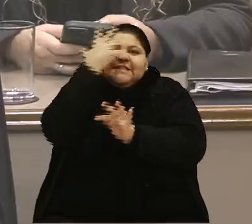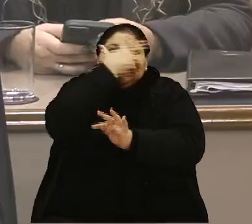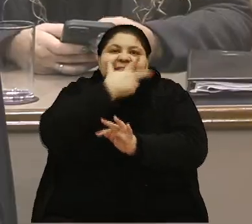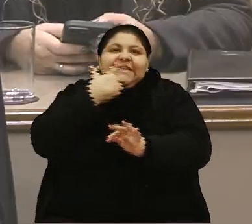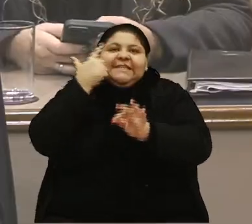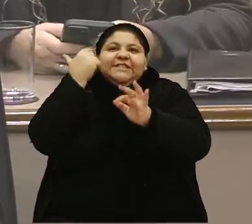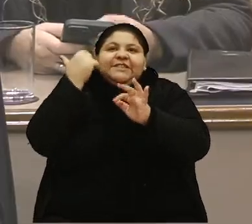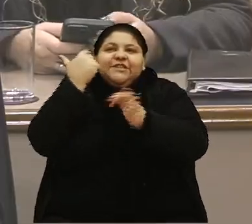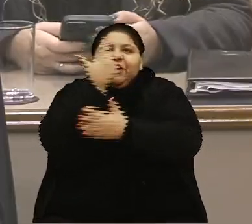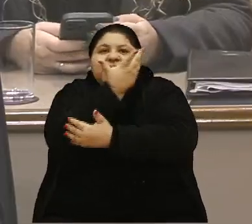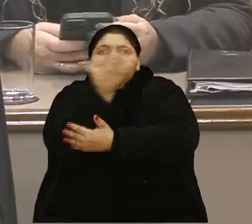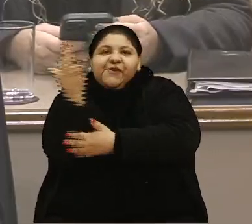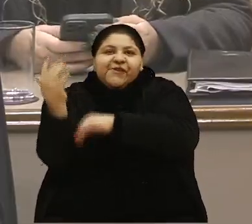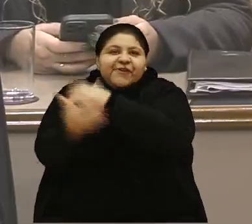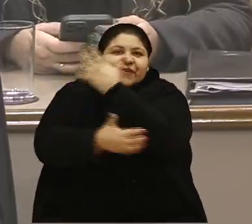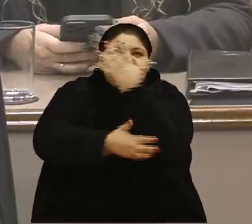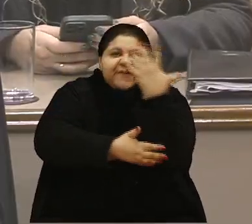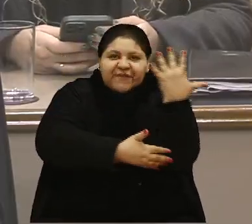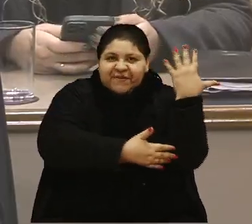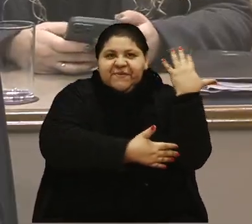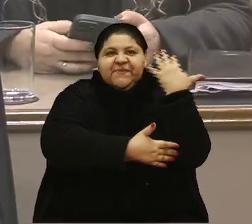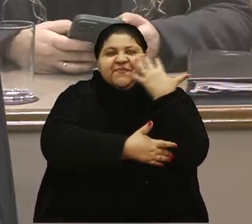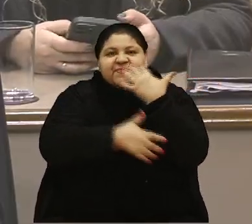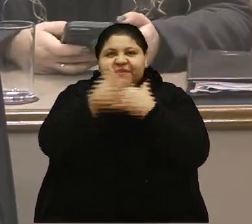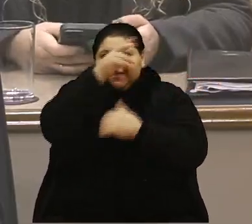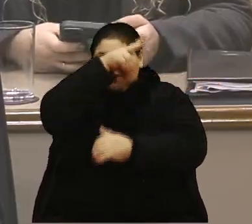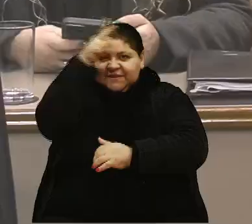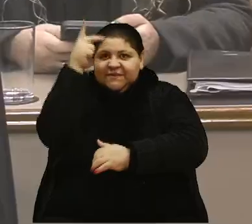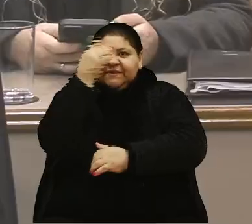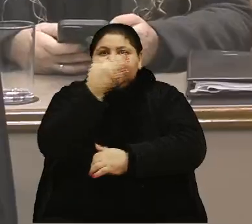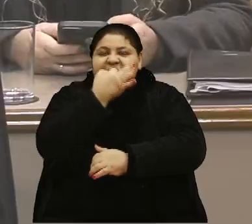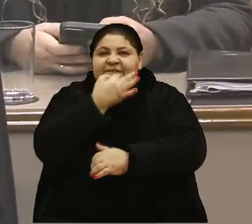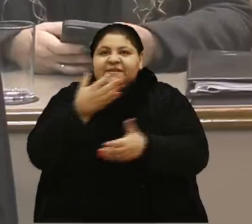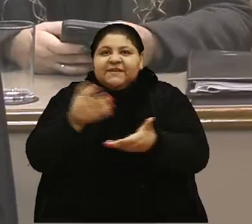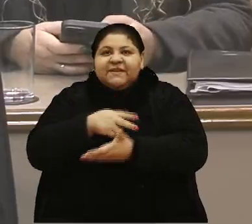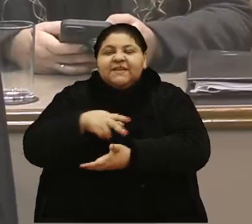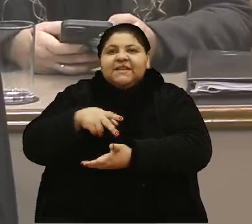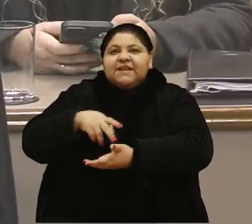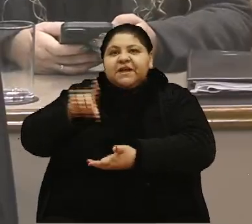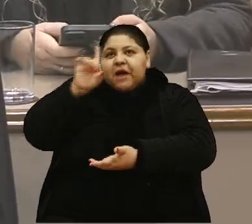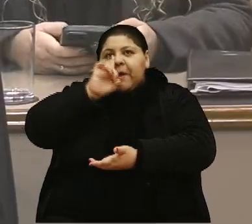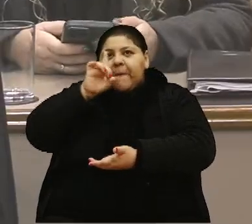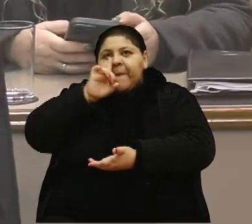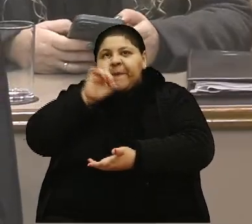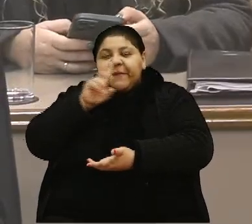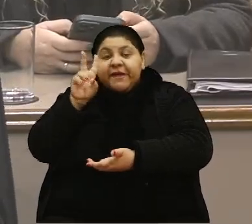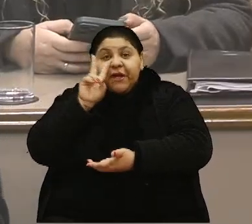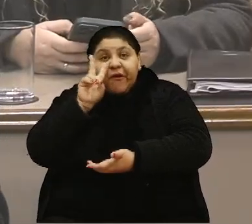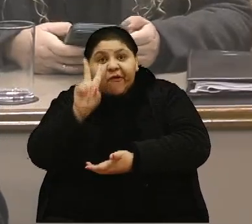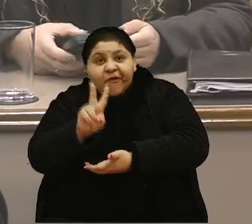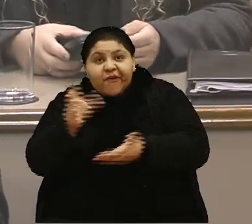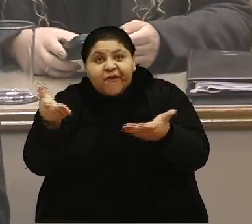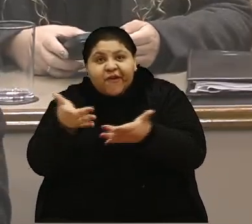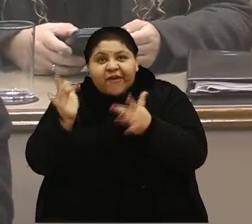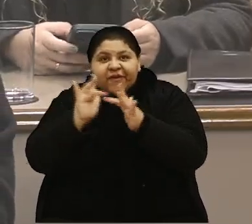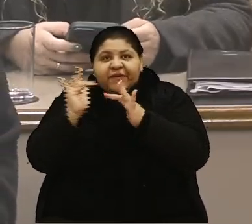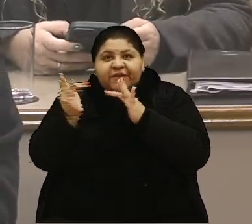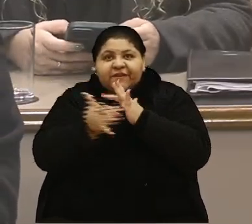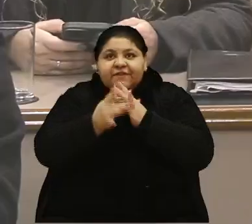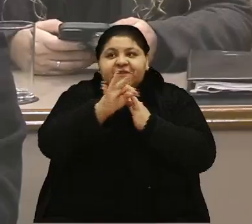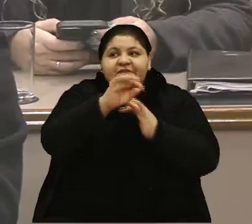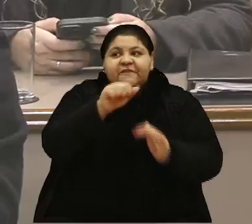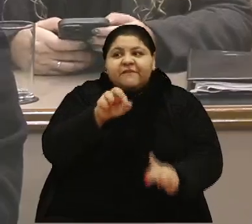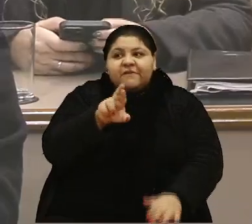aí do pátio da nossa Prefeitura Municipal. E a mãe delas também, que está ali nos assistindo agora na rede social, a